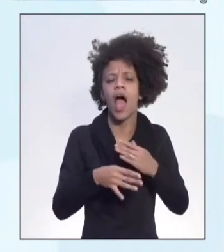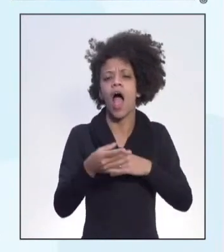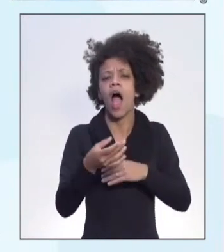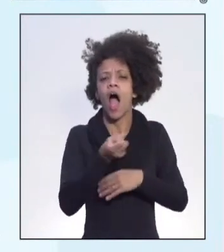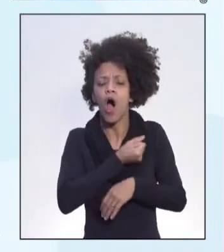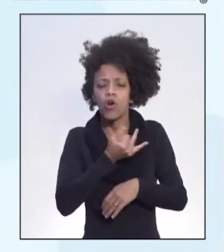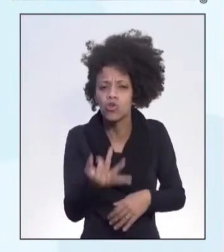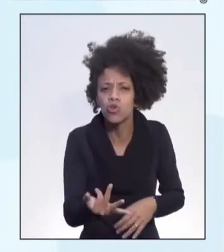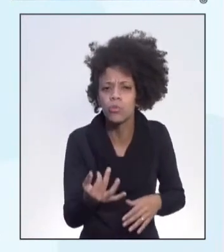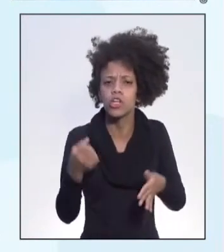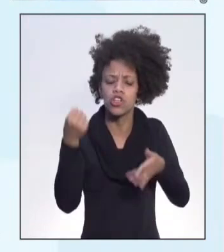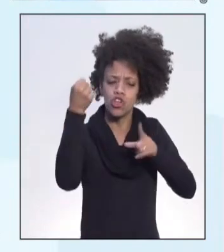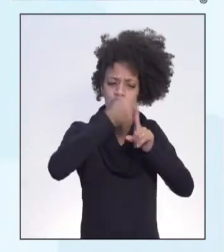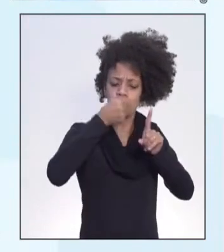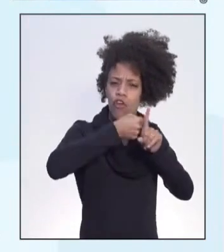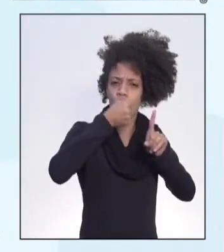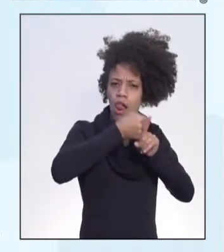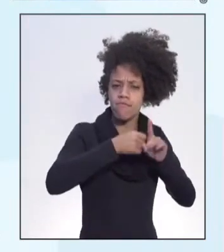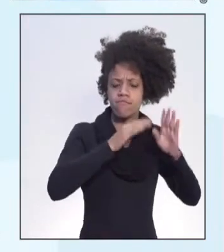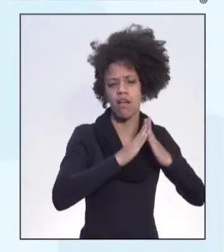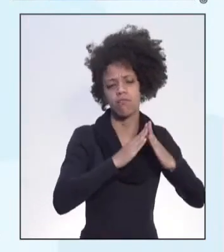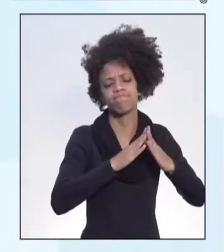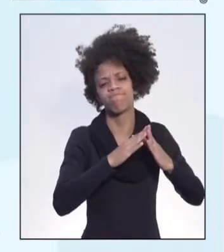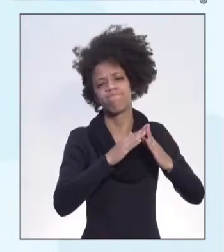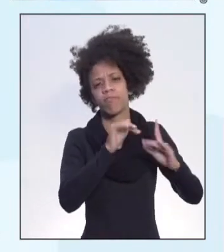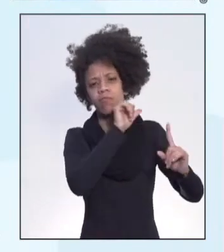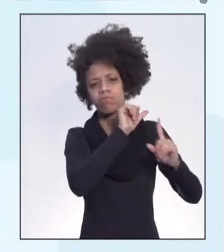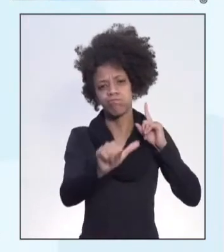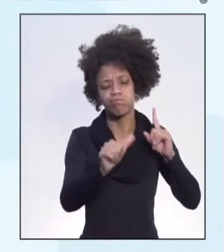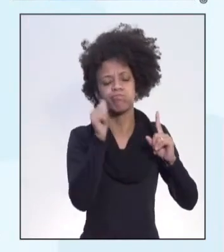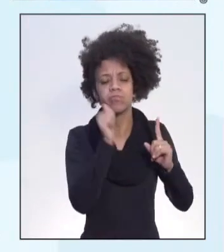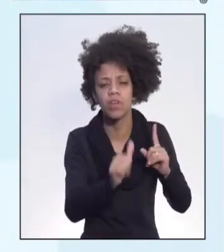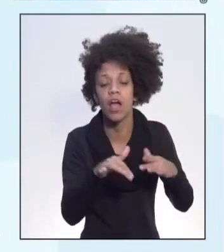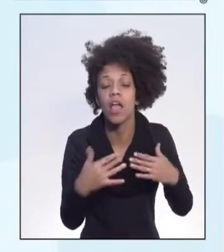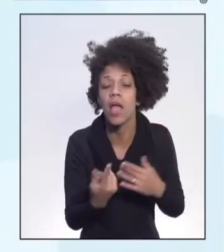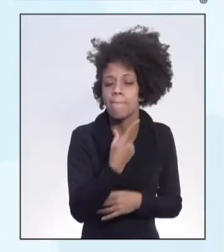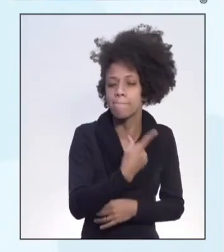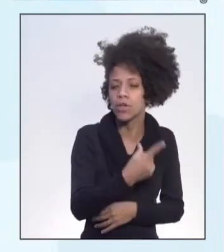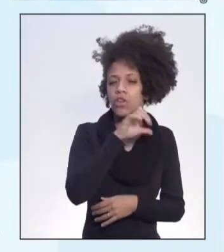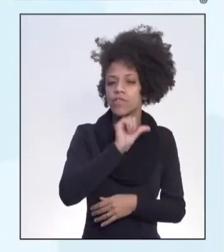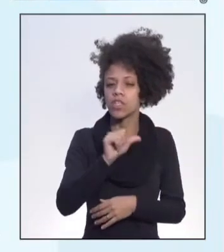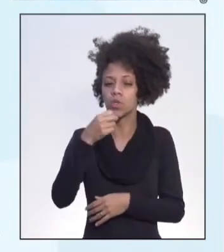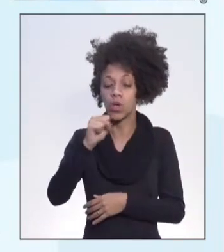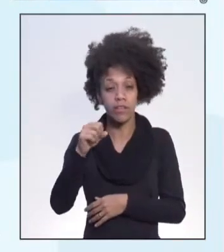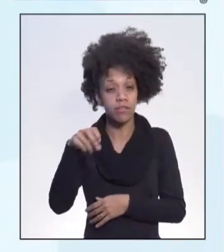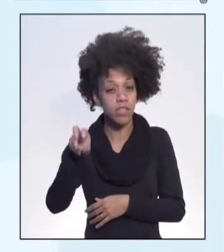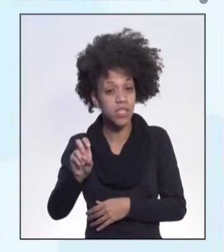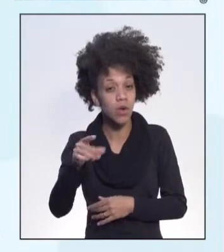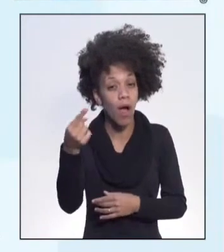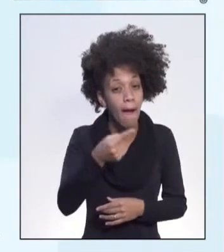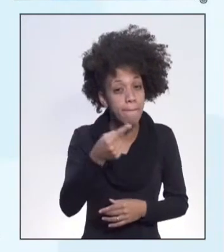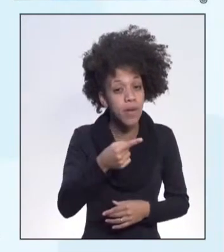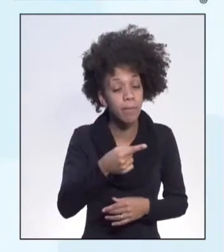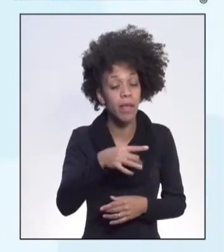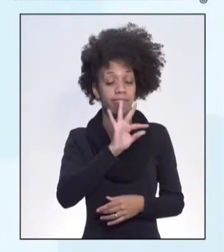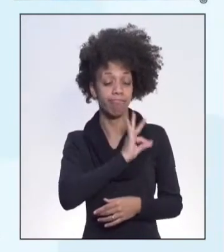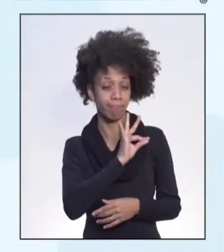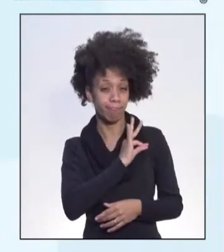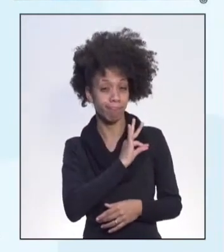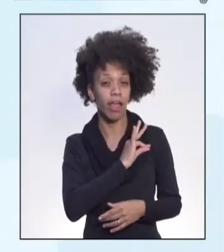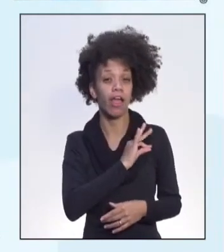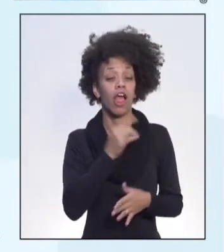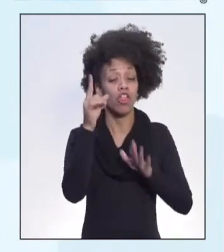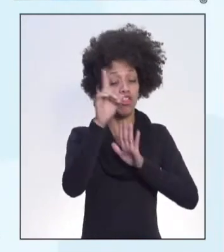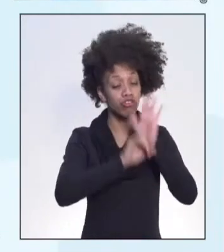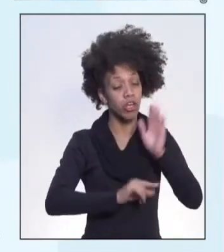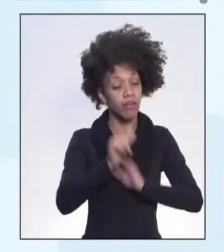violência doméstica contra as mulheres. Em 1985, foi a primeira delegacia dos direitos